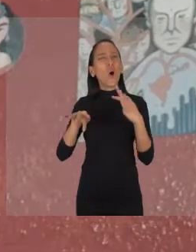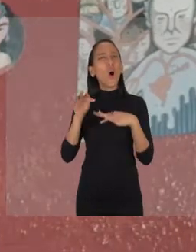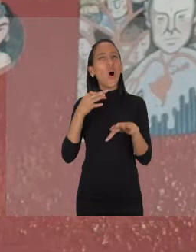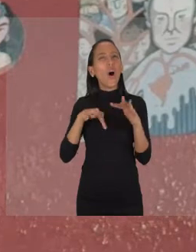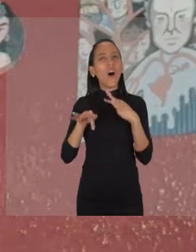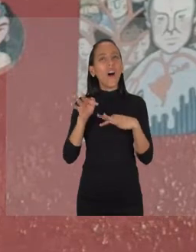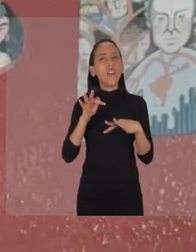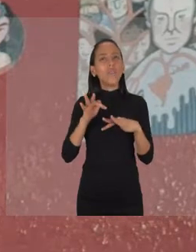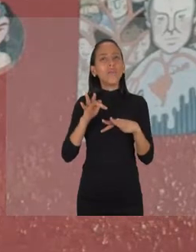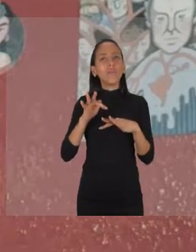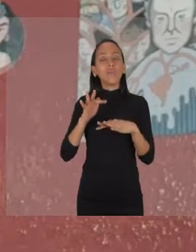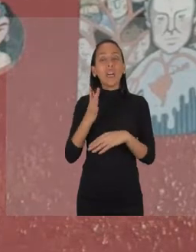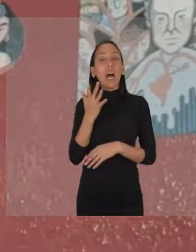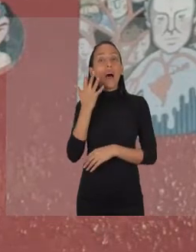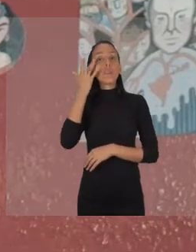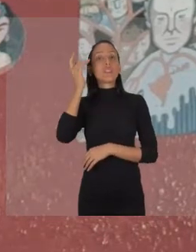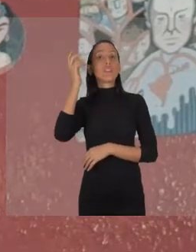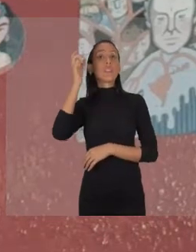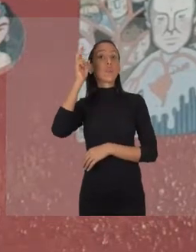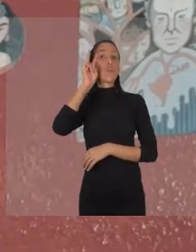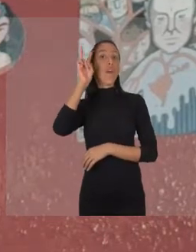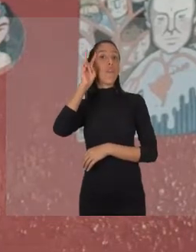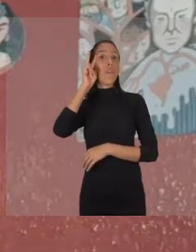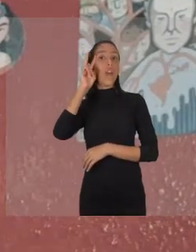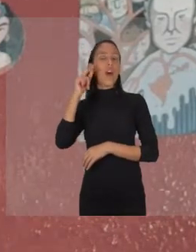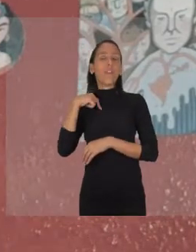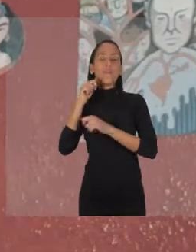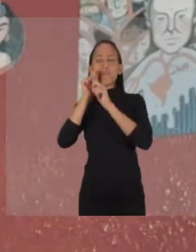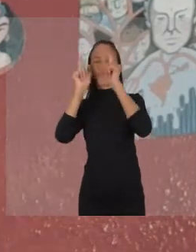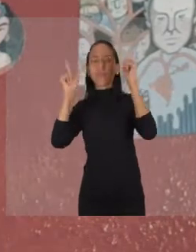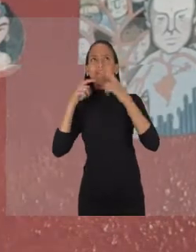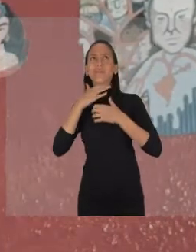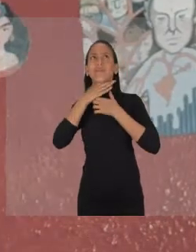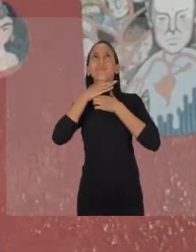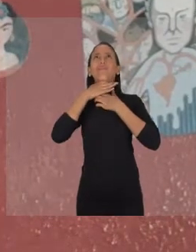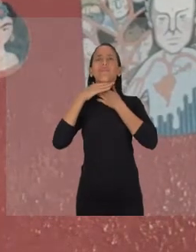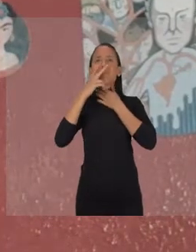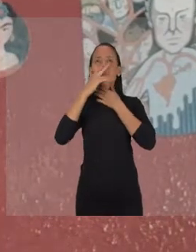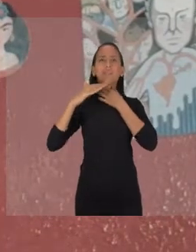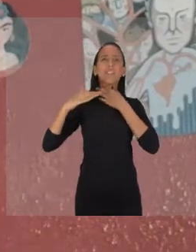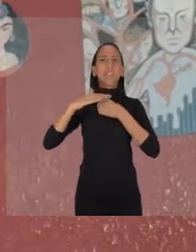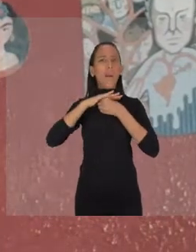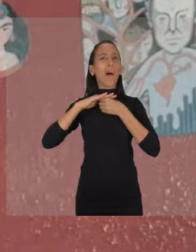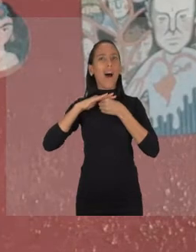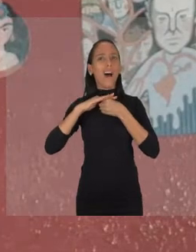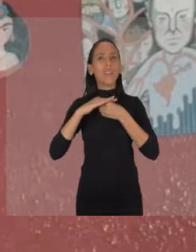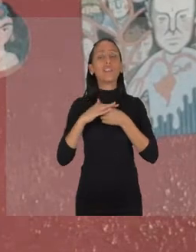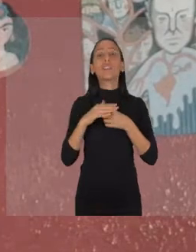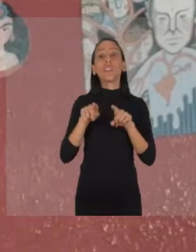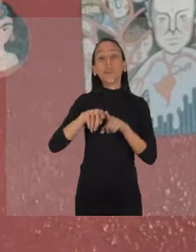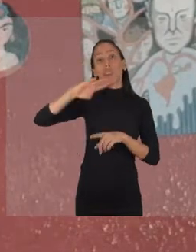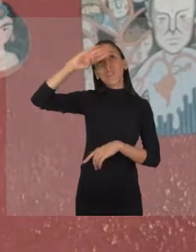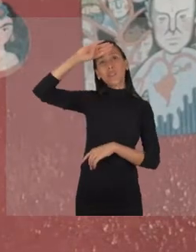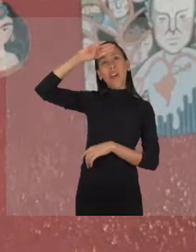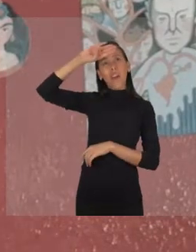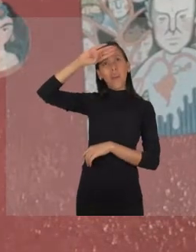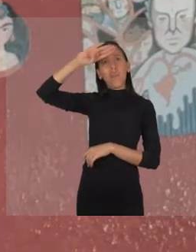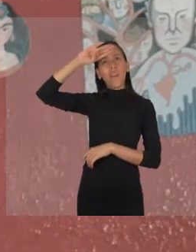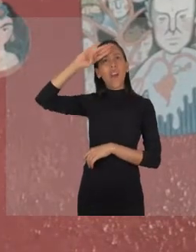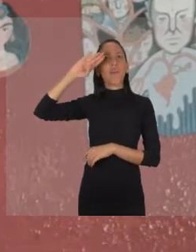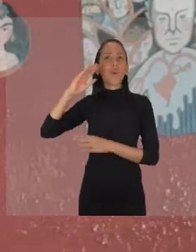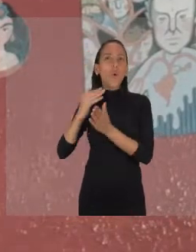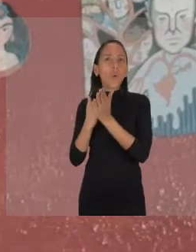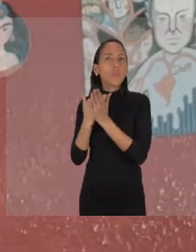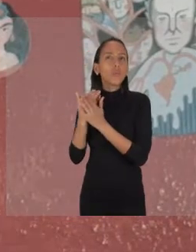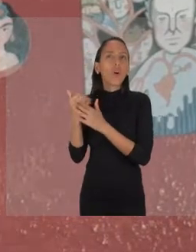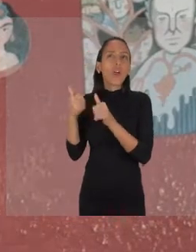logo na segunda, pela manhã, eu acordei com a garganta praticamente tapada e com febre. A febre que inicialmente começou somente